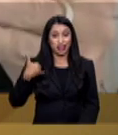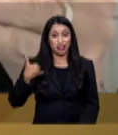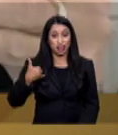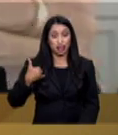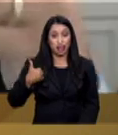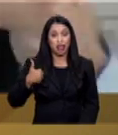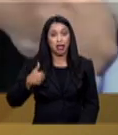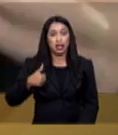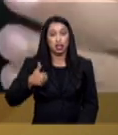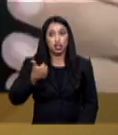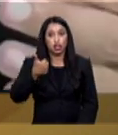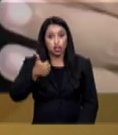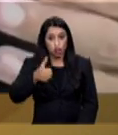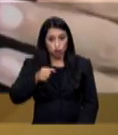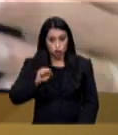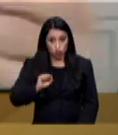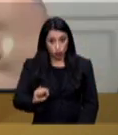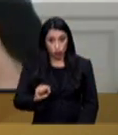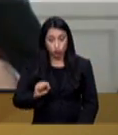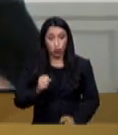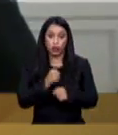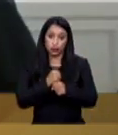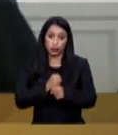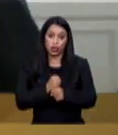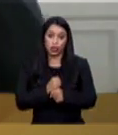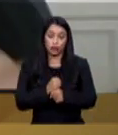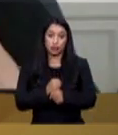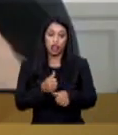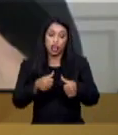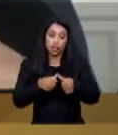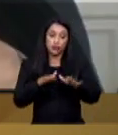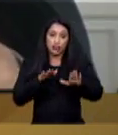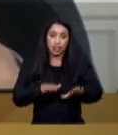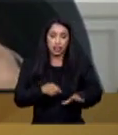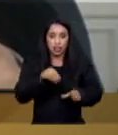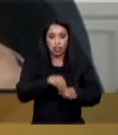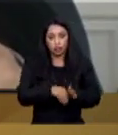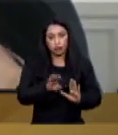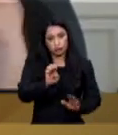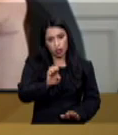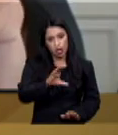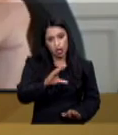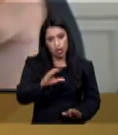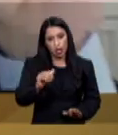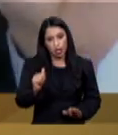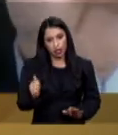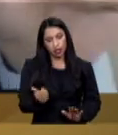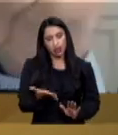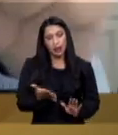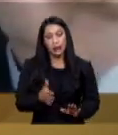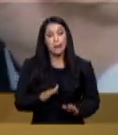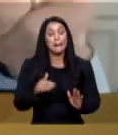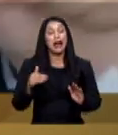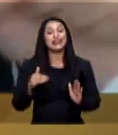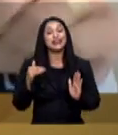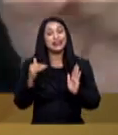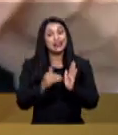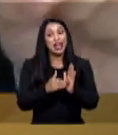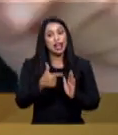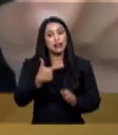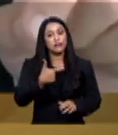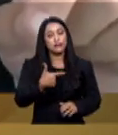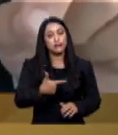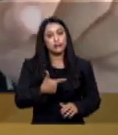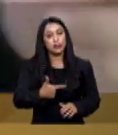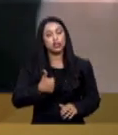adolescentes que já têm 18 anos e podem ficar, como sabemos, pelo Estatuto da Criança e do Adolescente, até 21 anos